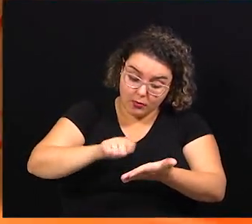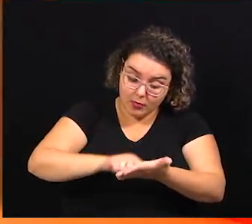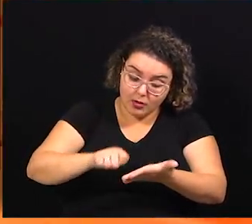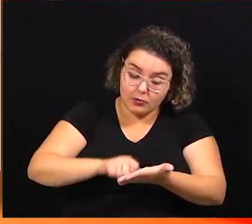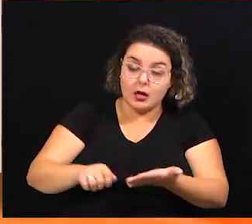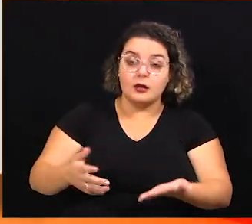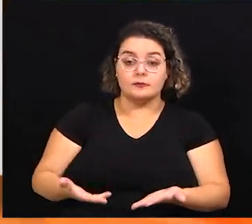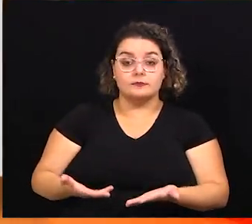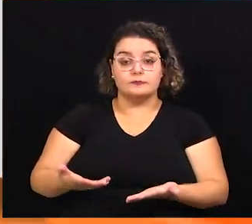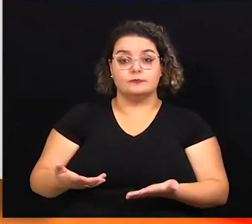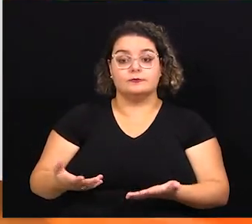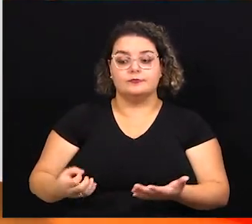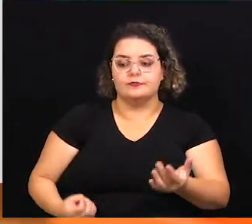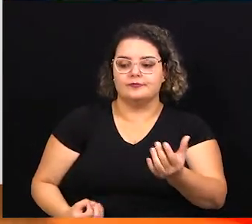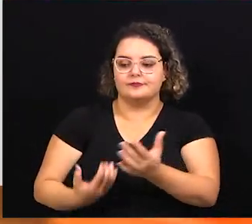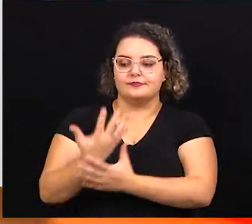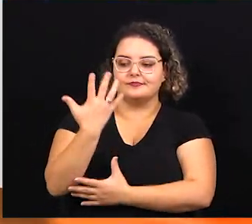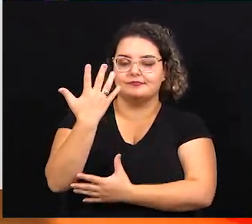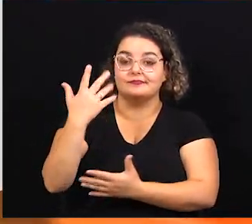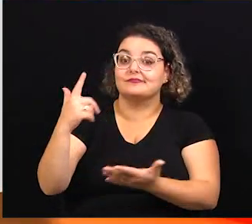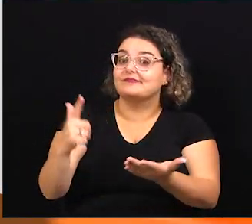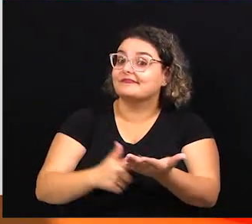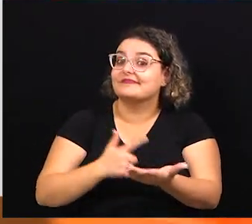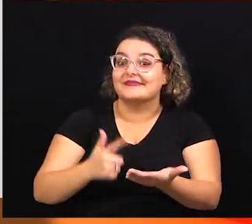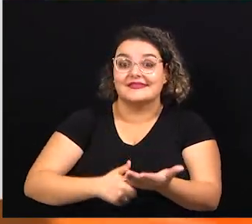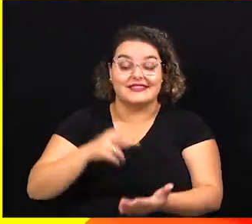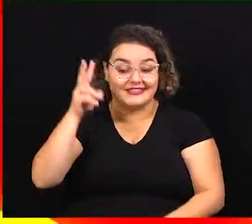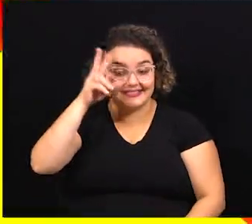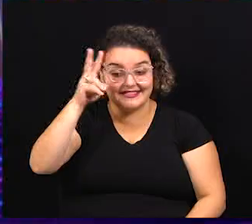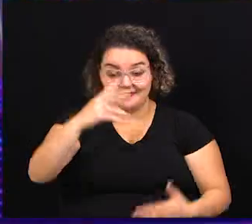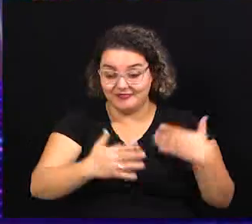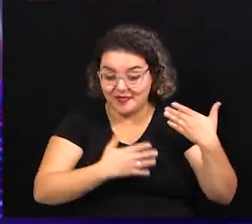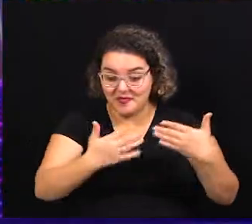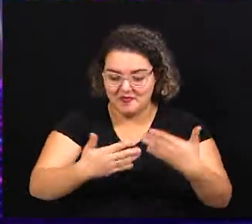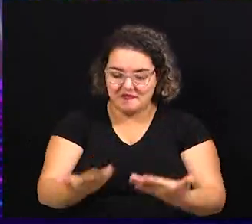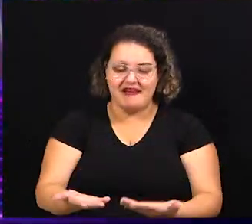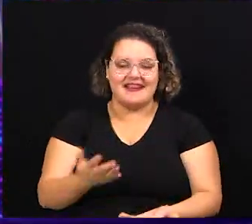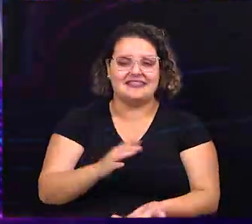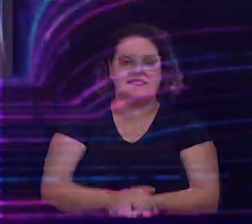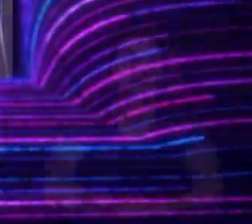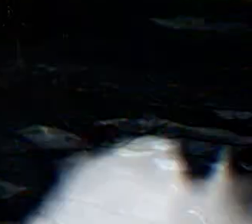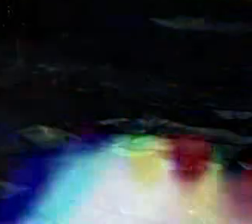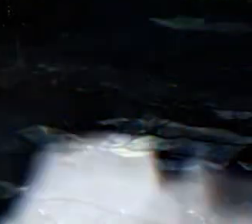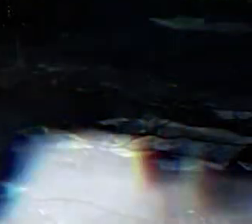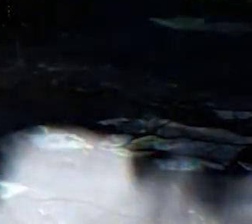comecei a escrever, e aí surgiu essa história toda, né?